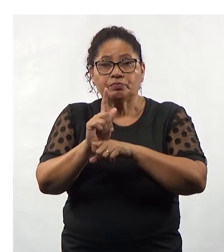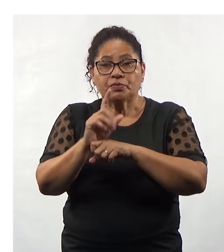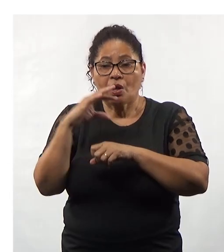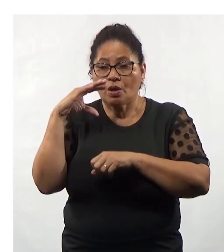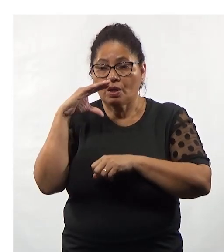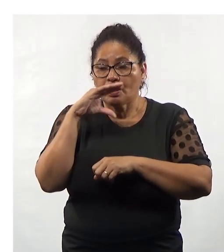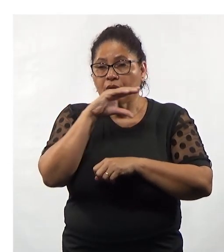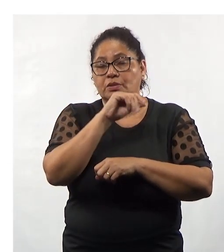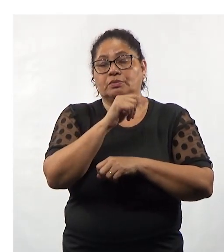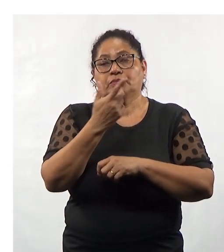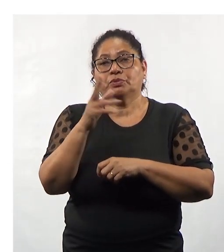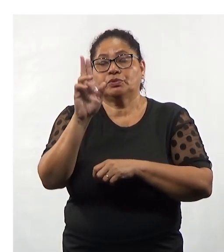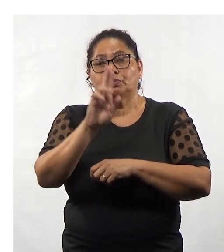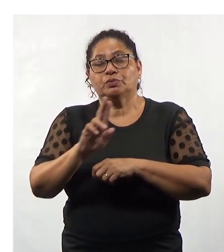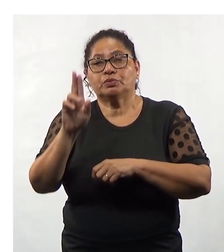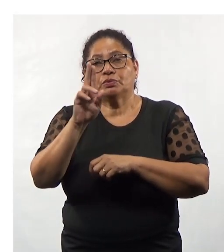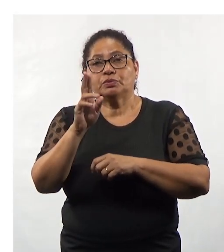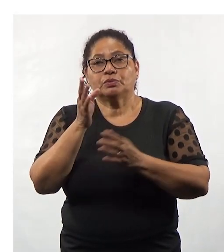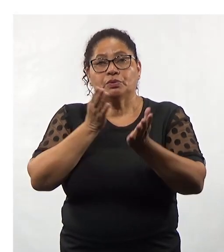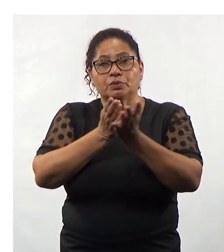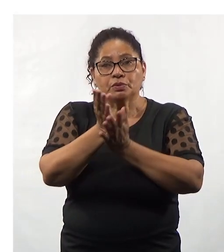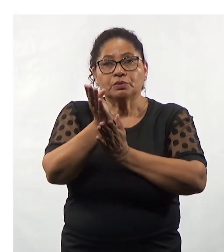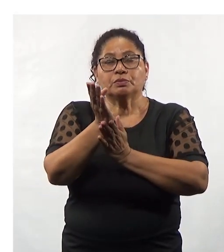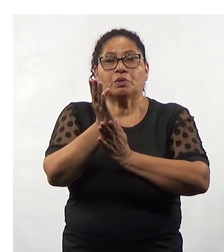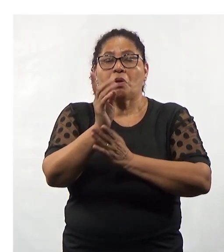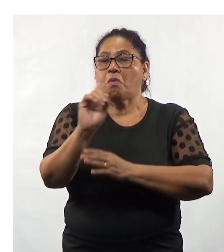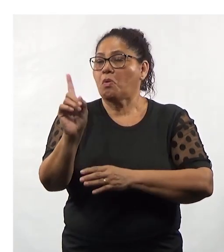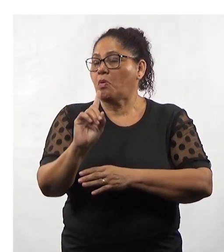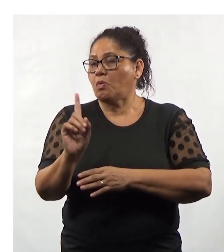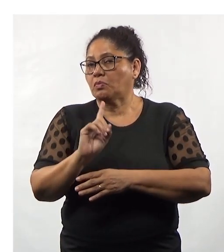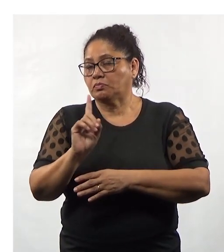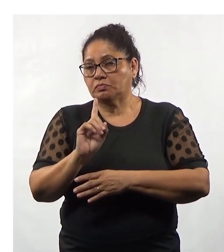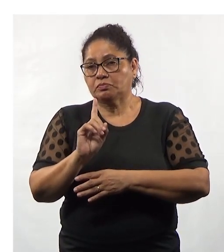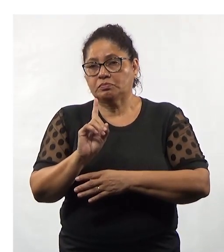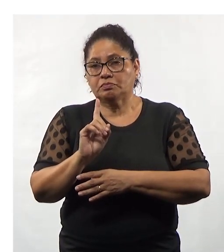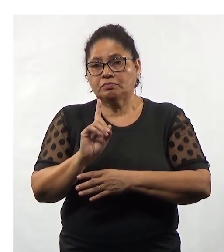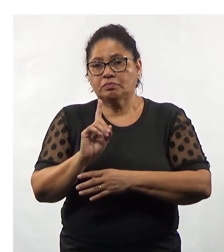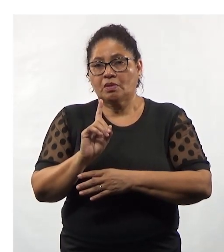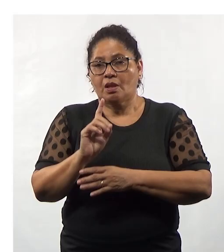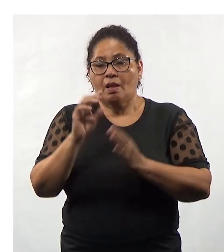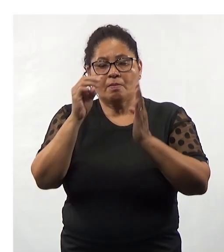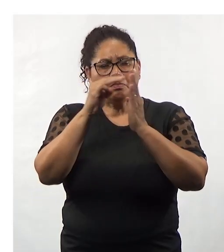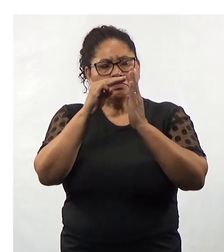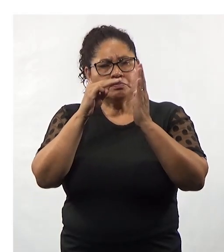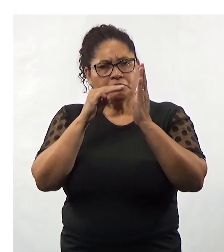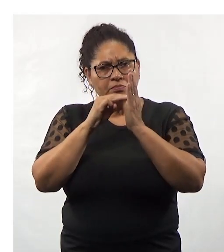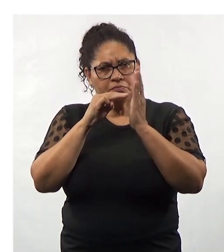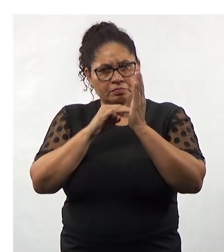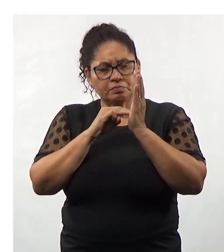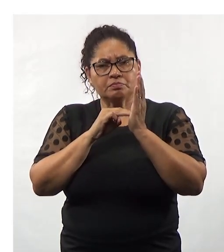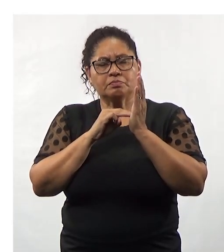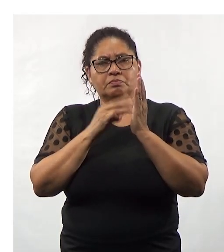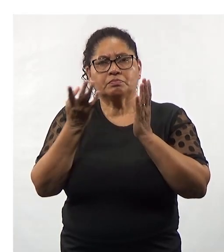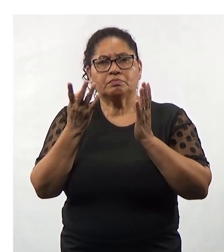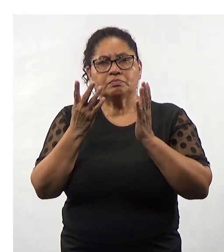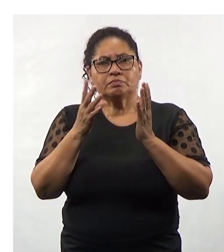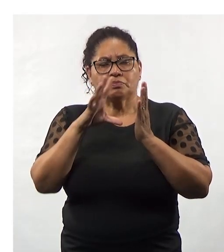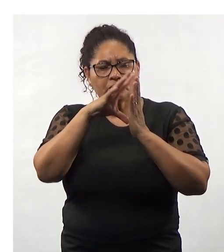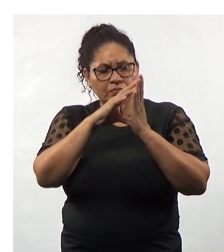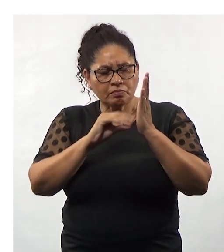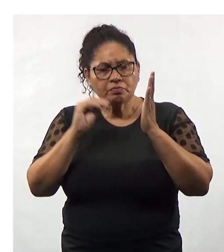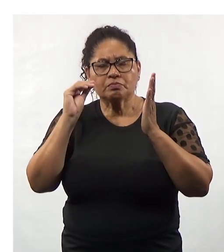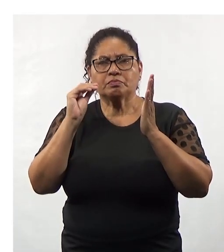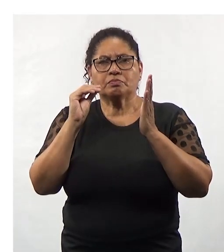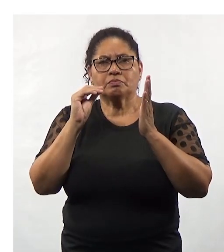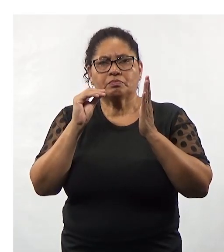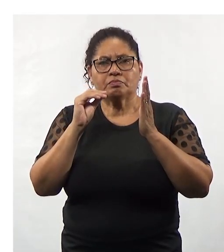ágil, utilizando o guia PMBOK ou não, utilizando metodologias, utilizando